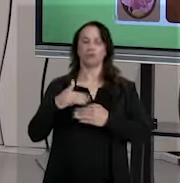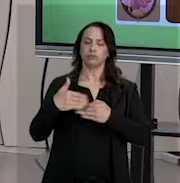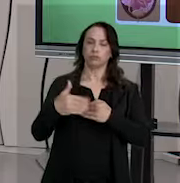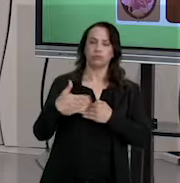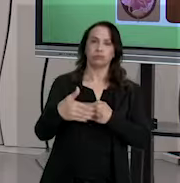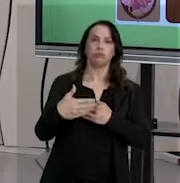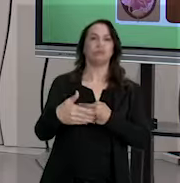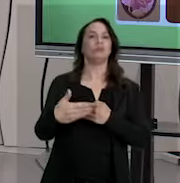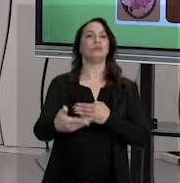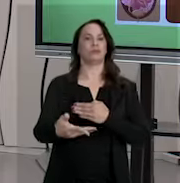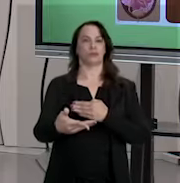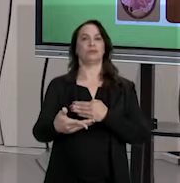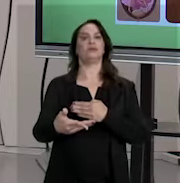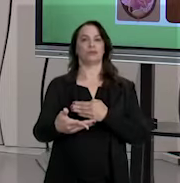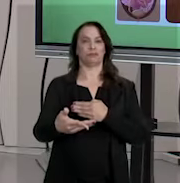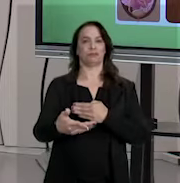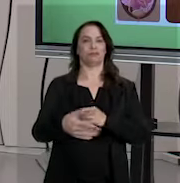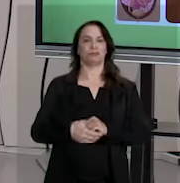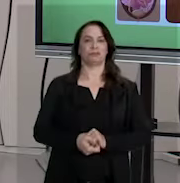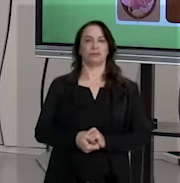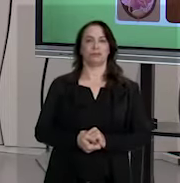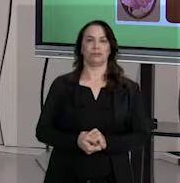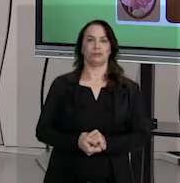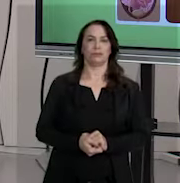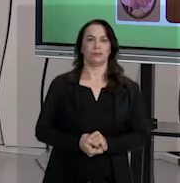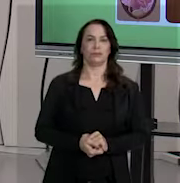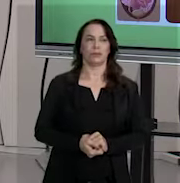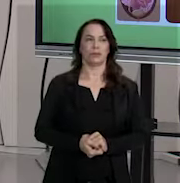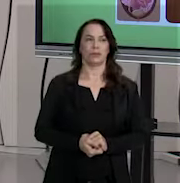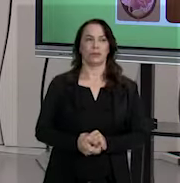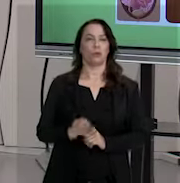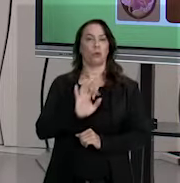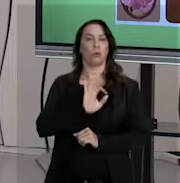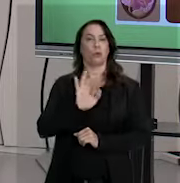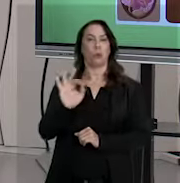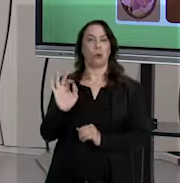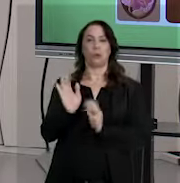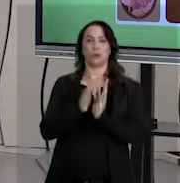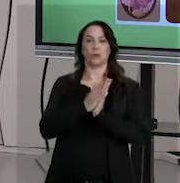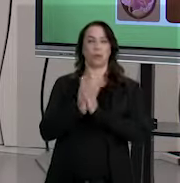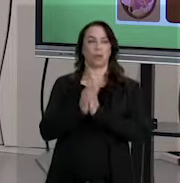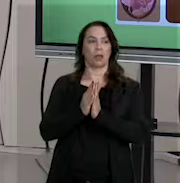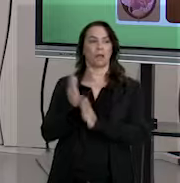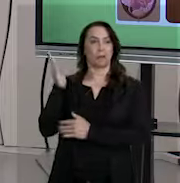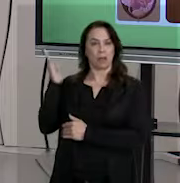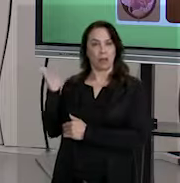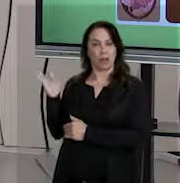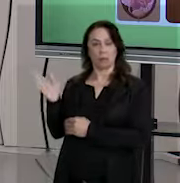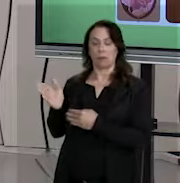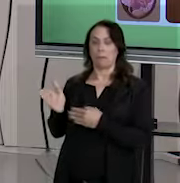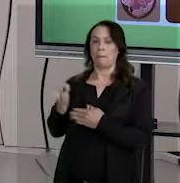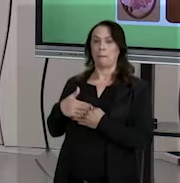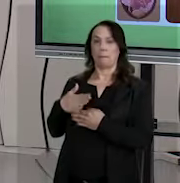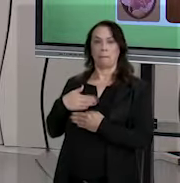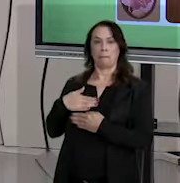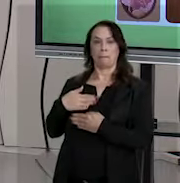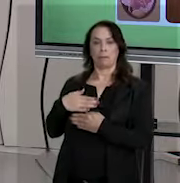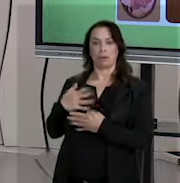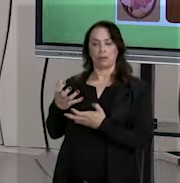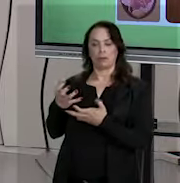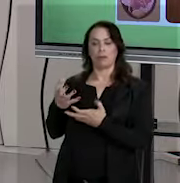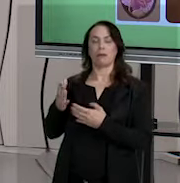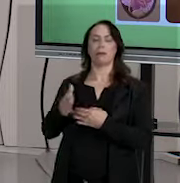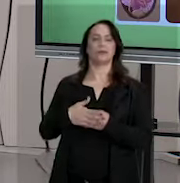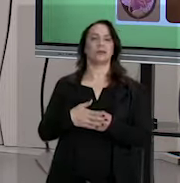todo a nossa vida. Ficou ótimo o bonequinho. Esse é meu, né, Ludmila? Você vai me dar ele? Que eu vou levar ele